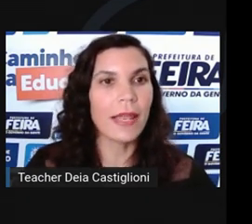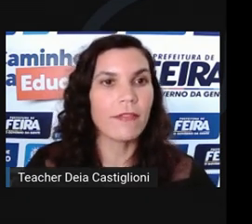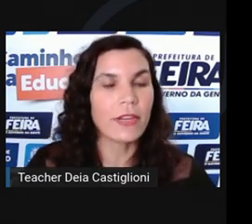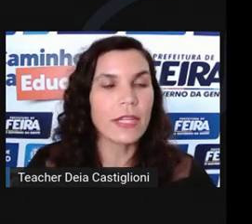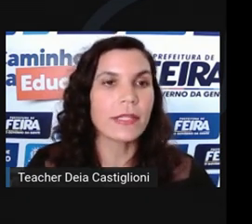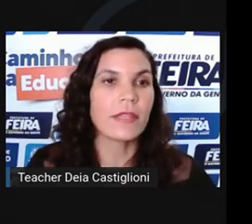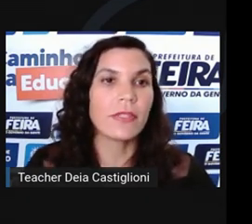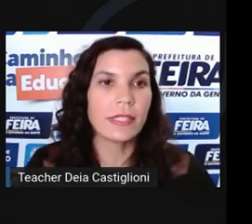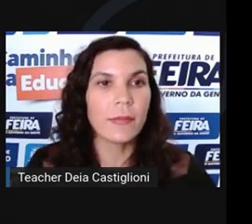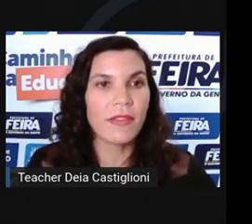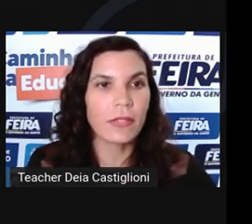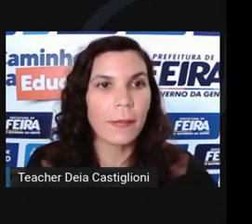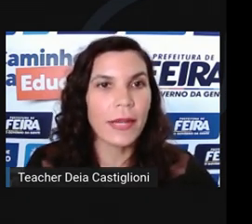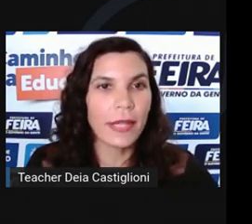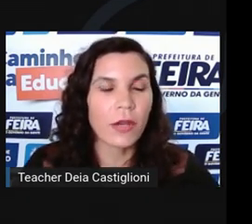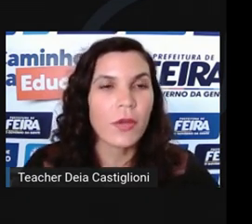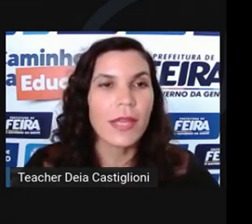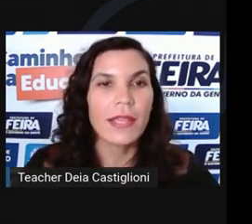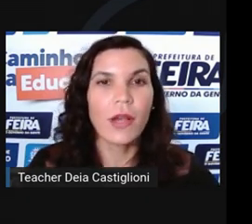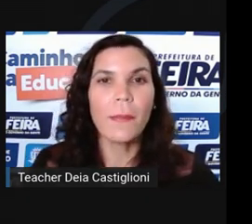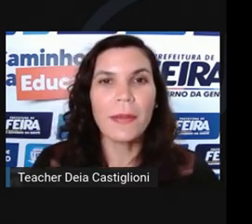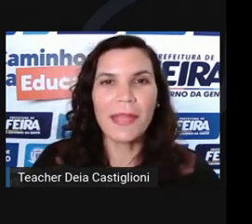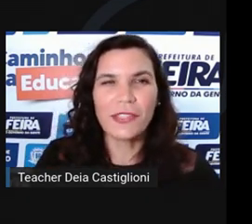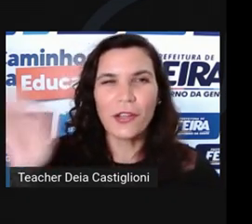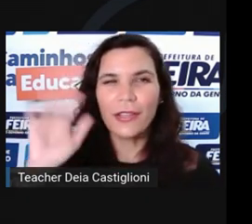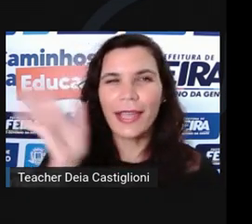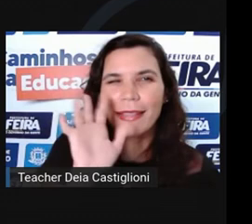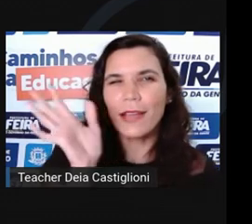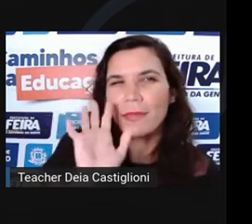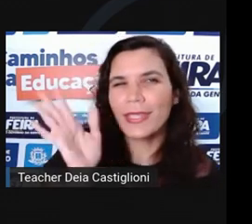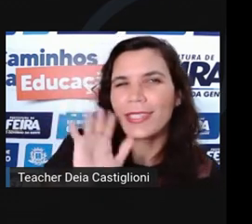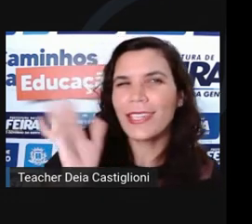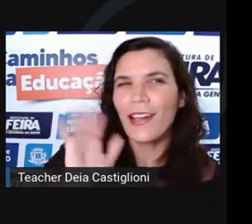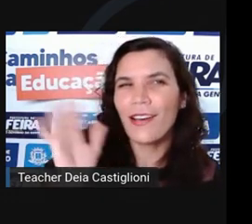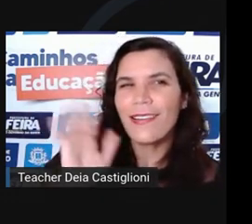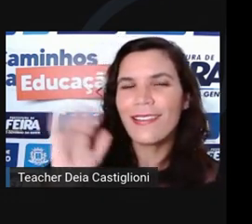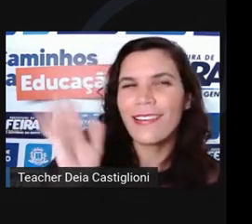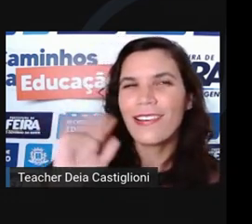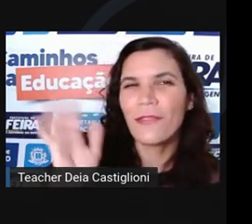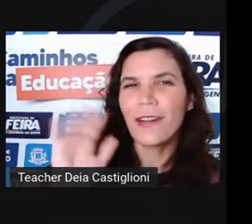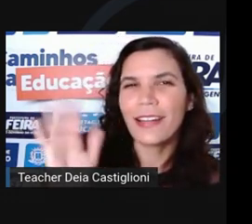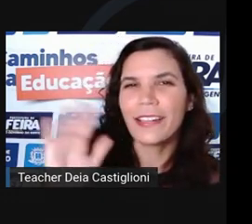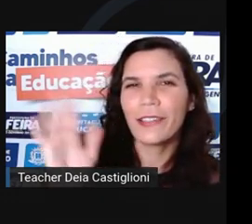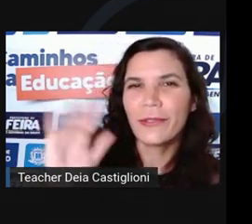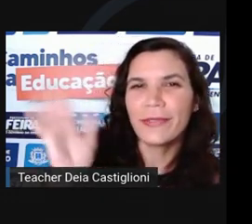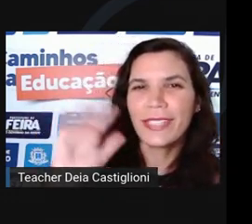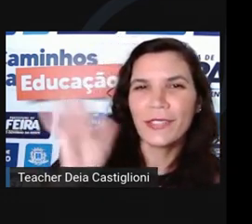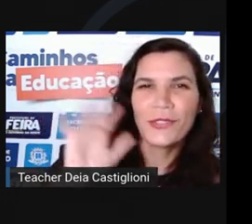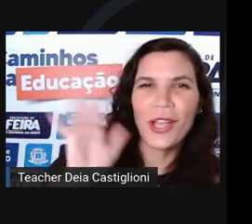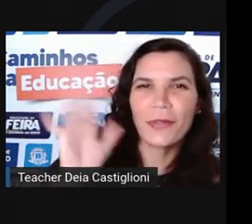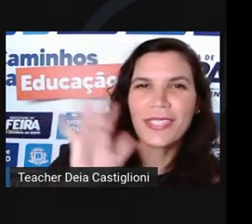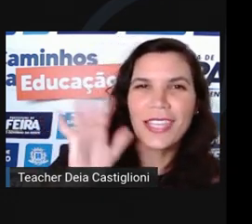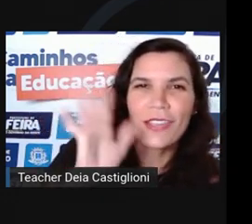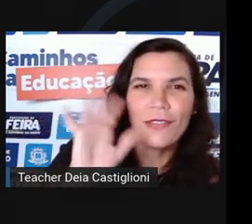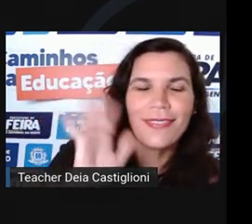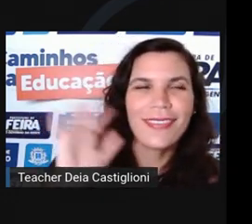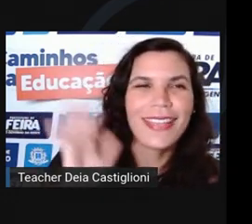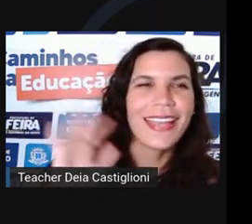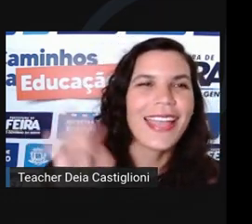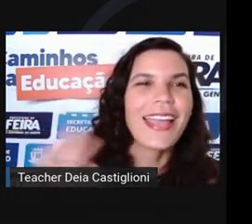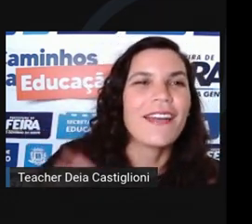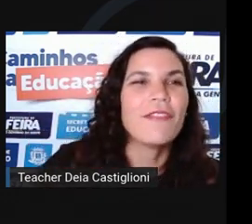outras palavrinhas que vocês também vão estar aprendendo. Então, a primeira, eu já coloquei até a menininha, ó, uma girl, dando um